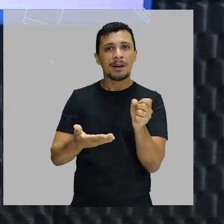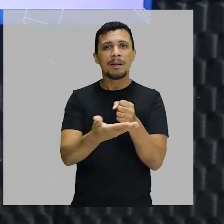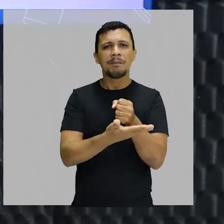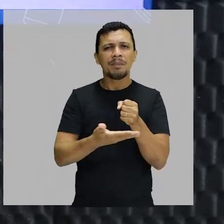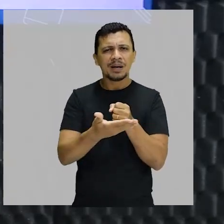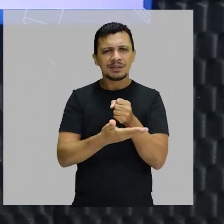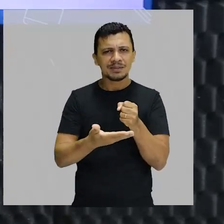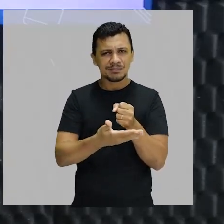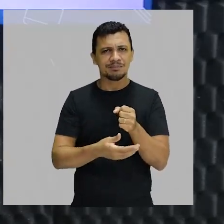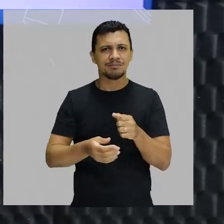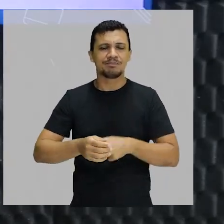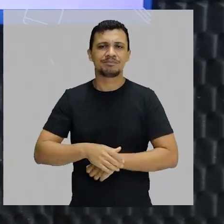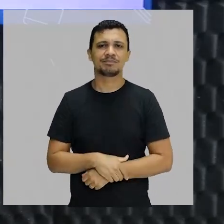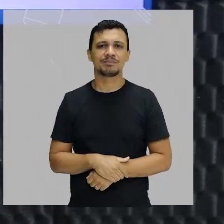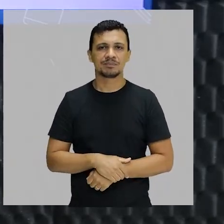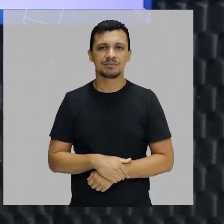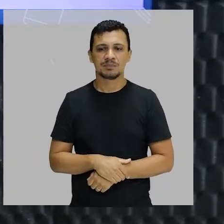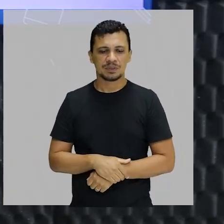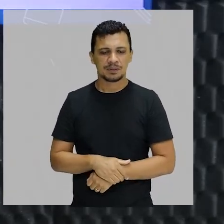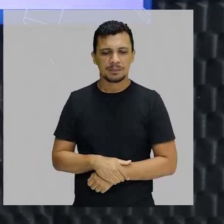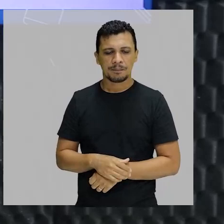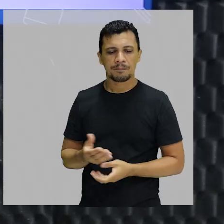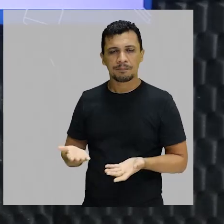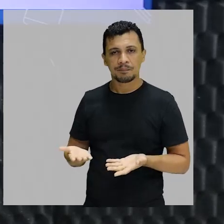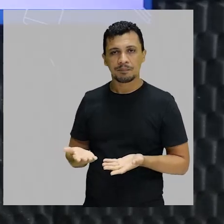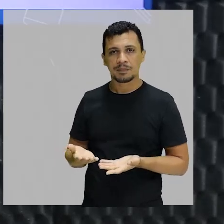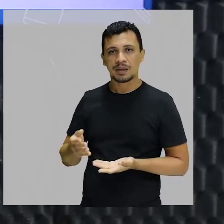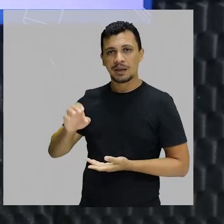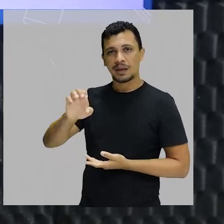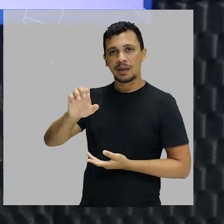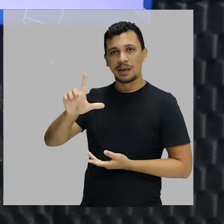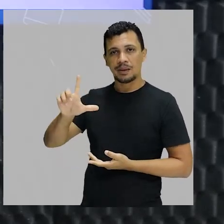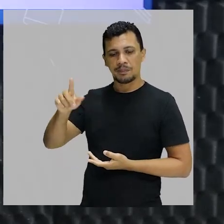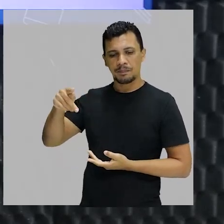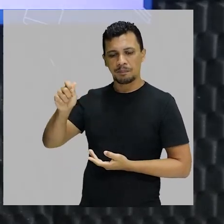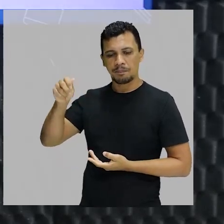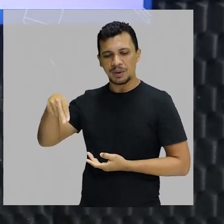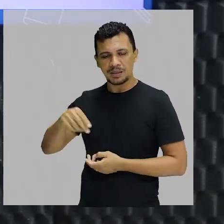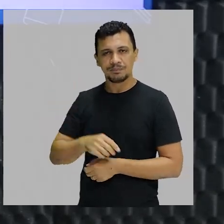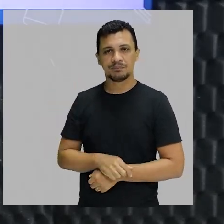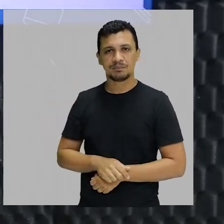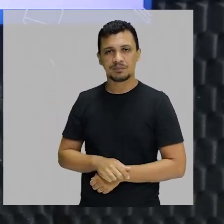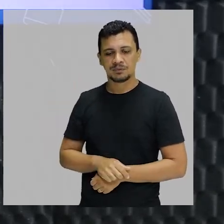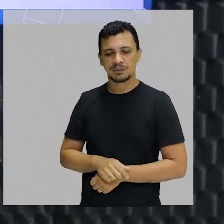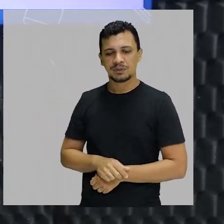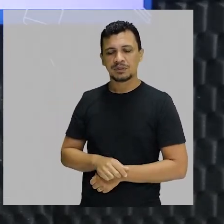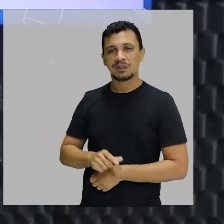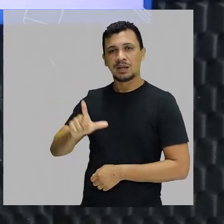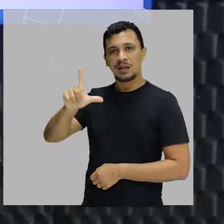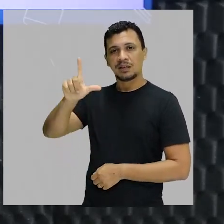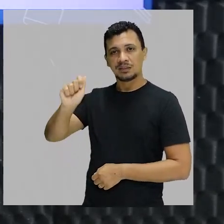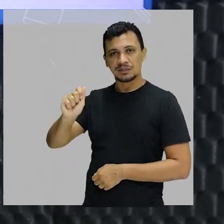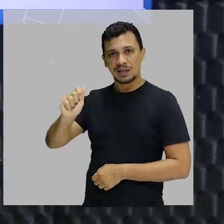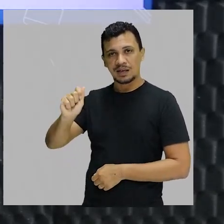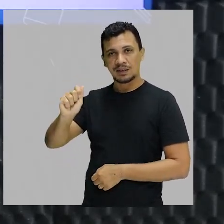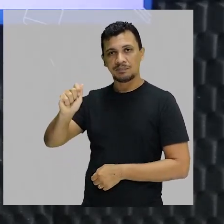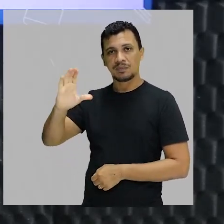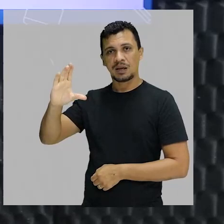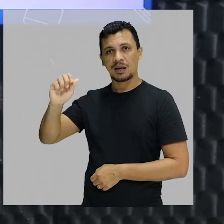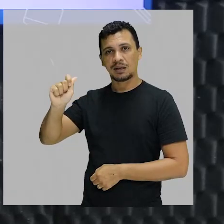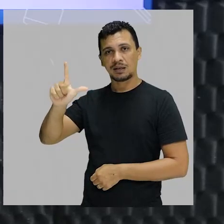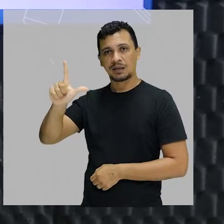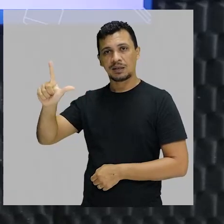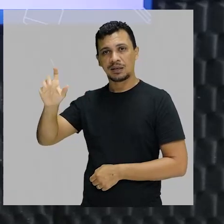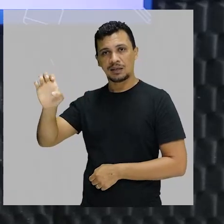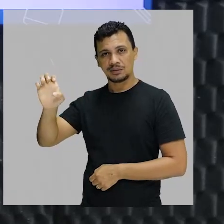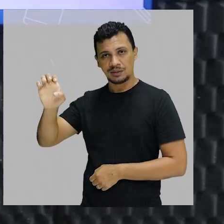casa, tá? Então, el pan, o pão, la calle, muito, uma palavra que vocês usam muito,